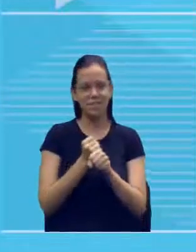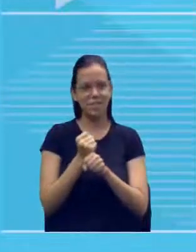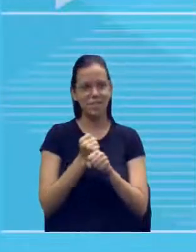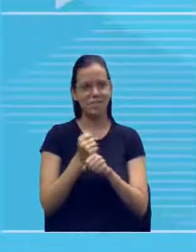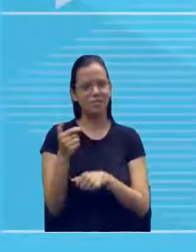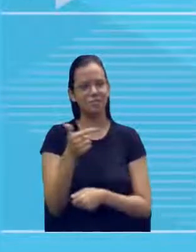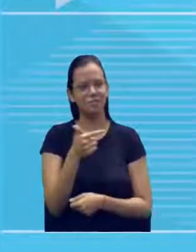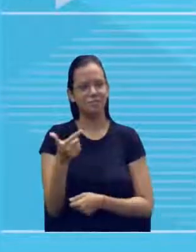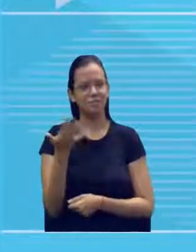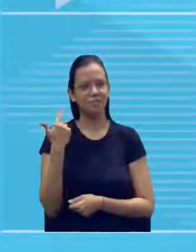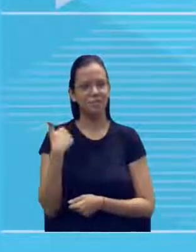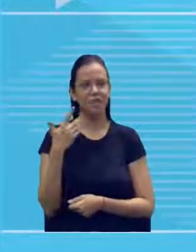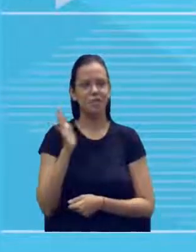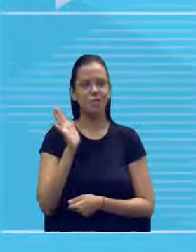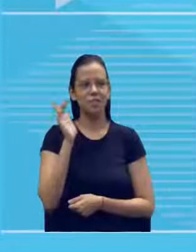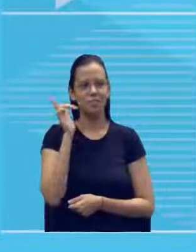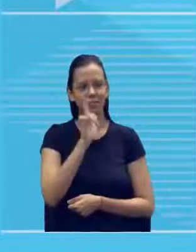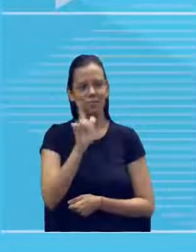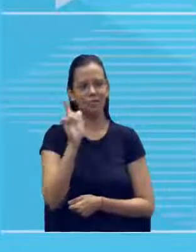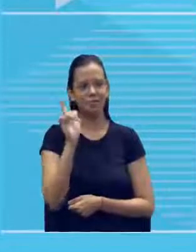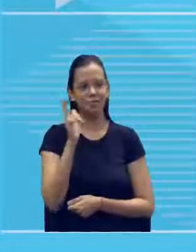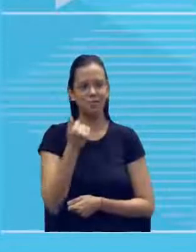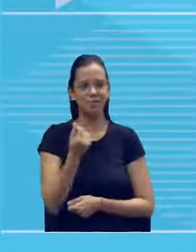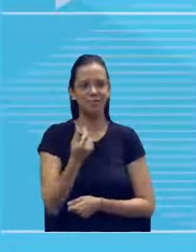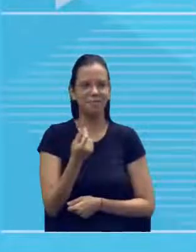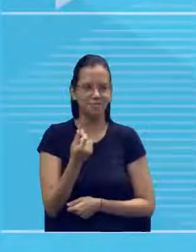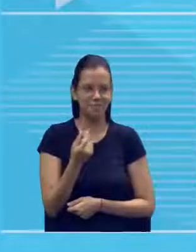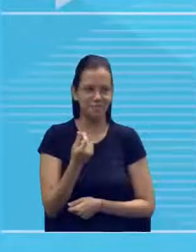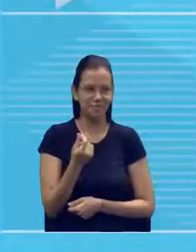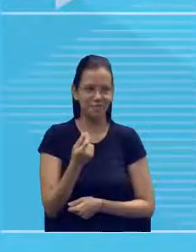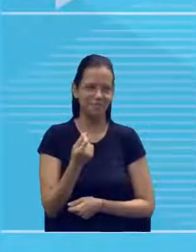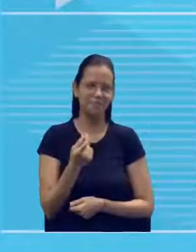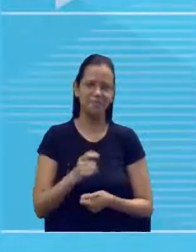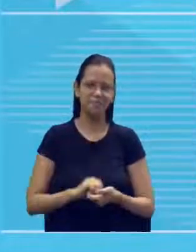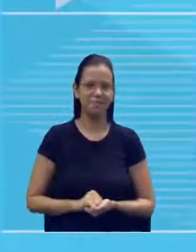eu já ganhava dinheiro passando mensagem.